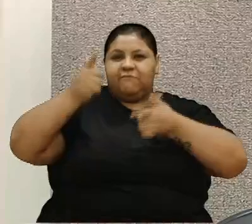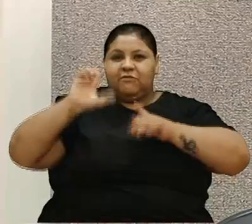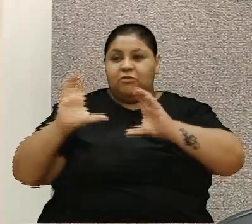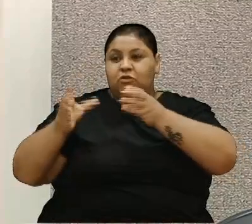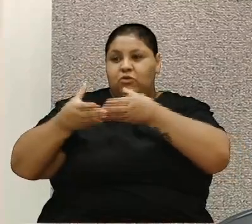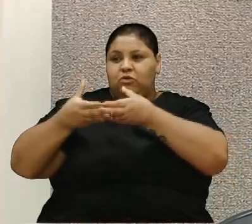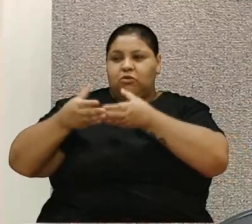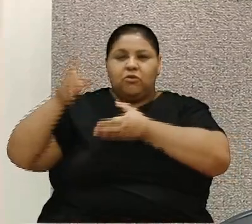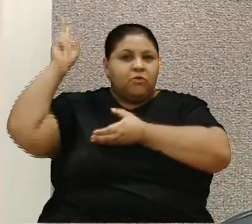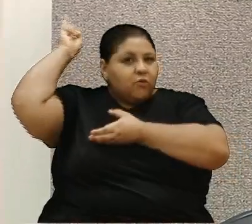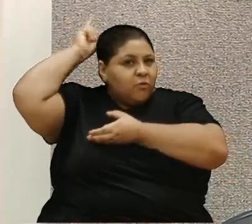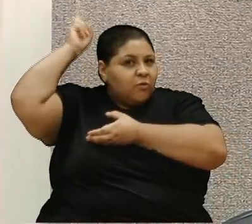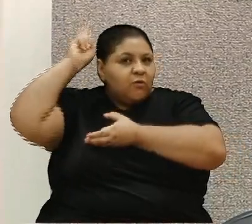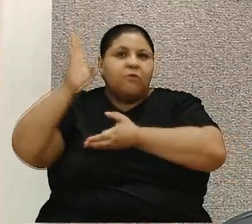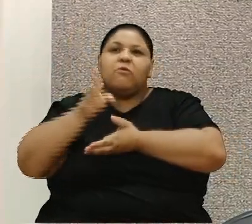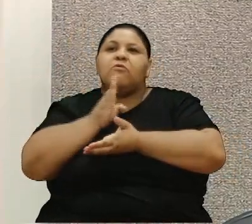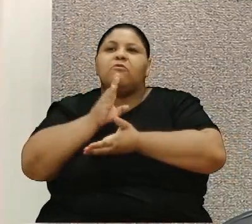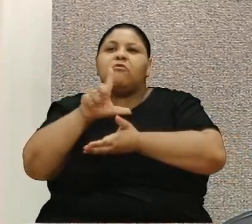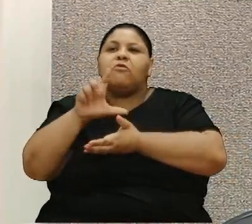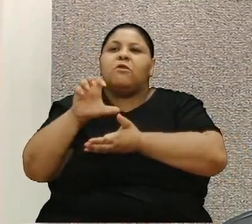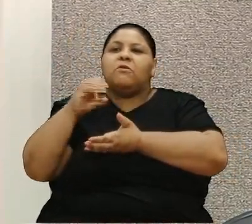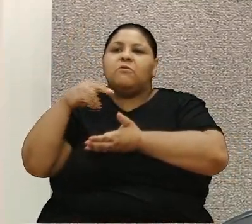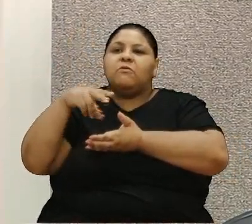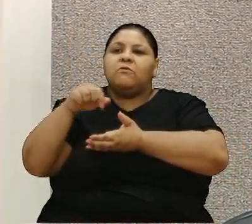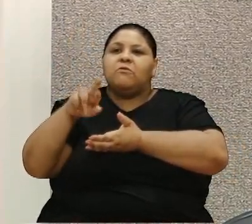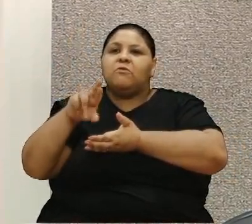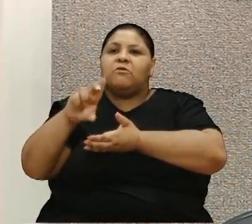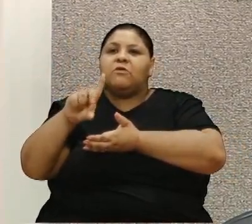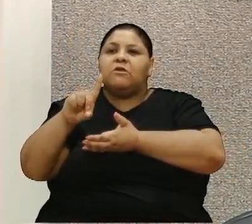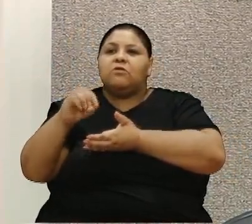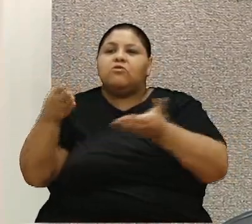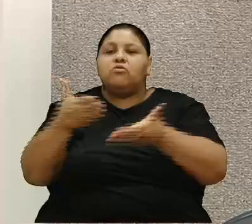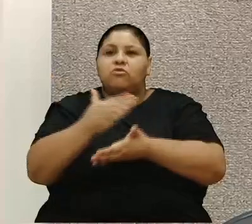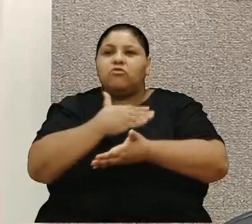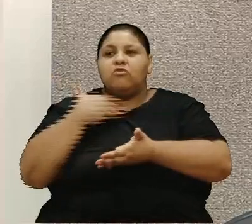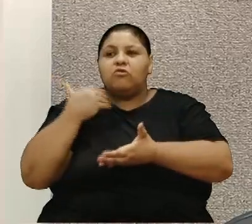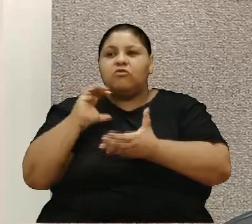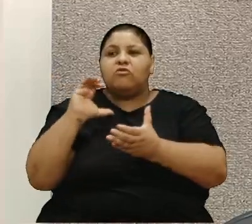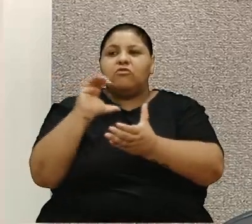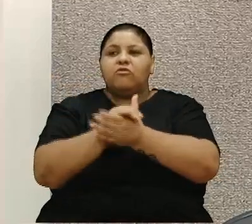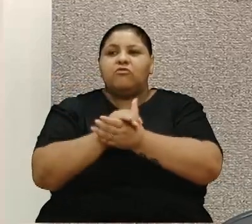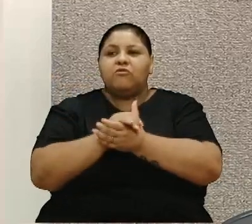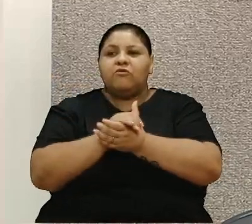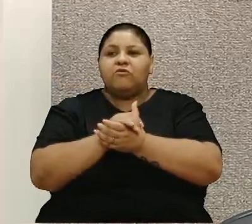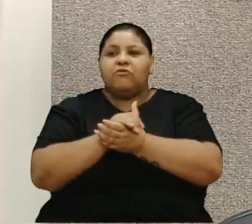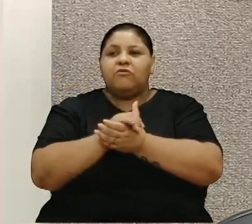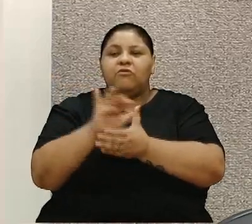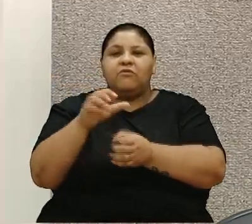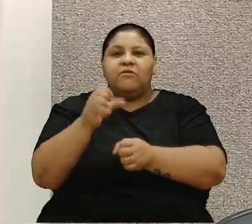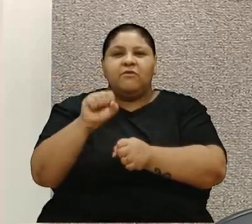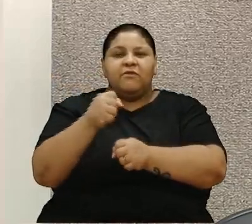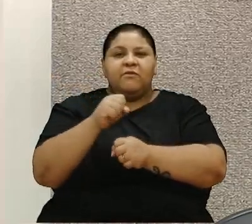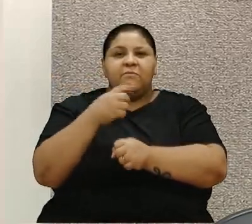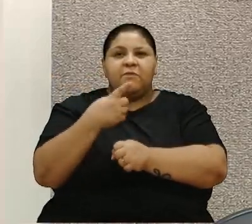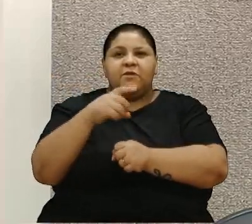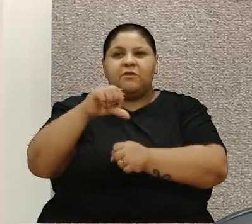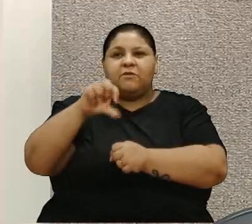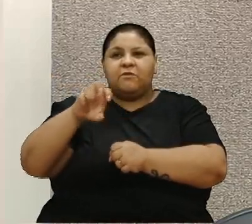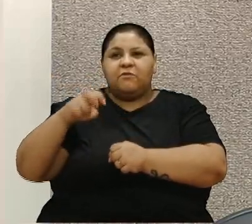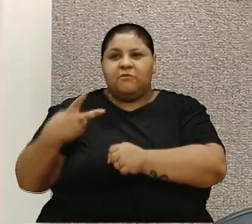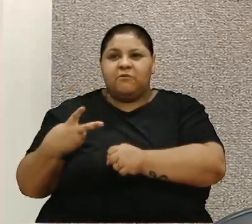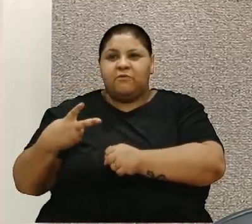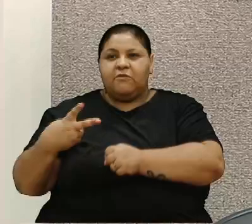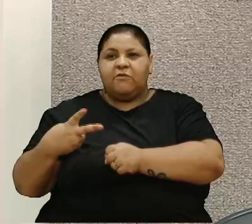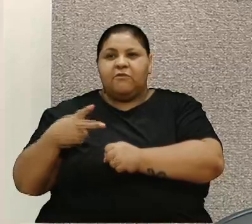Guarani, conheceu Leonardo Pedro Maria Semin, hoje já falecido, com quem se casou por volta do ano de 1952, se tornando